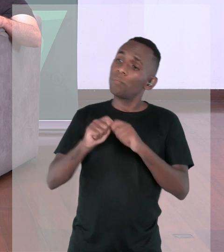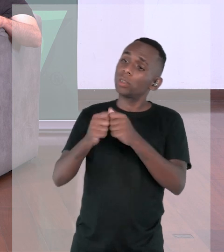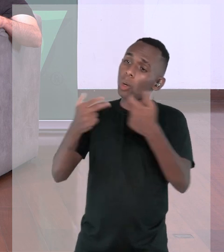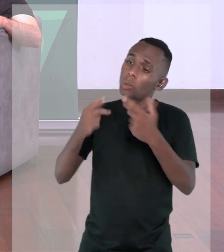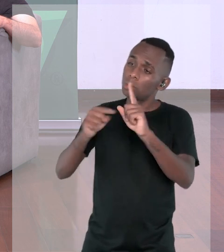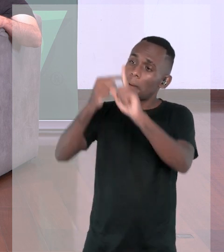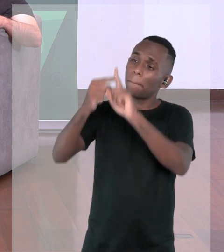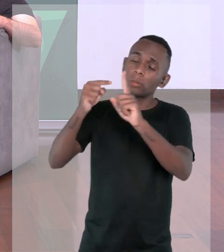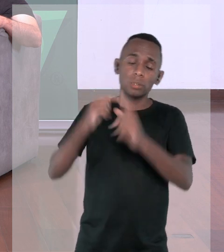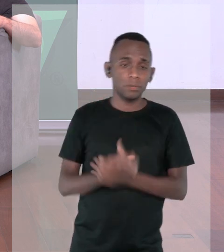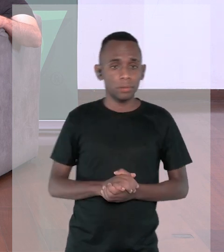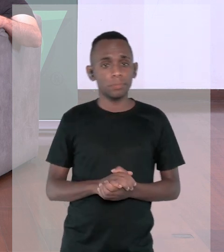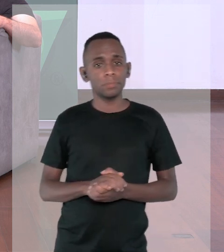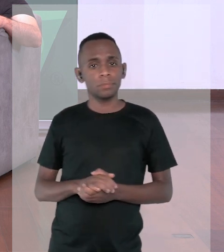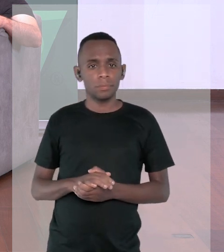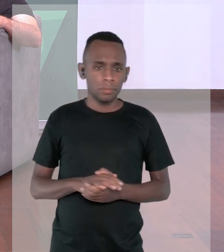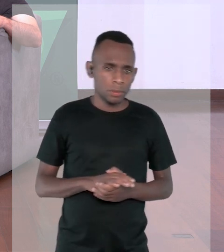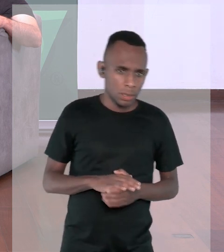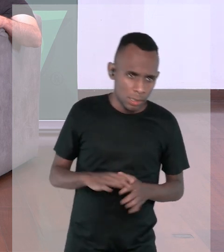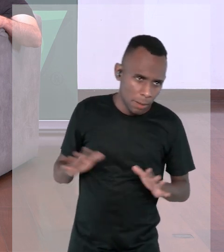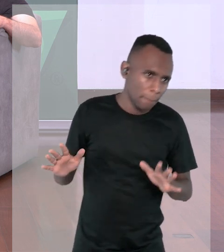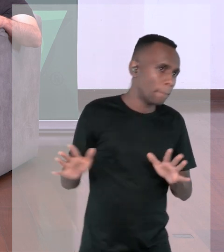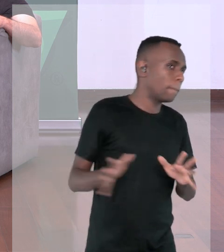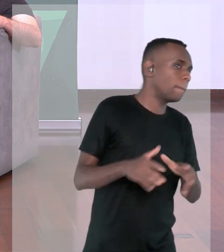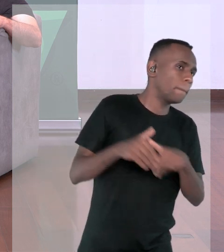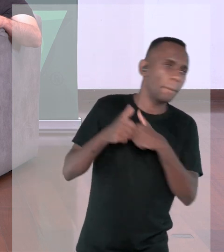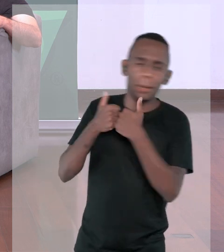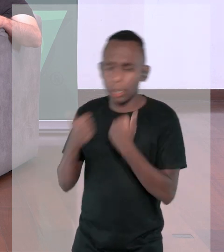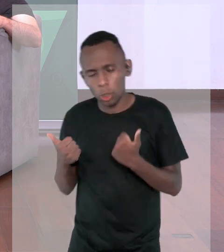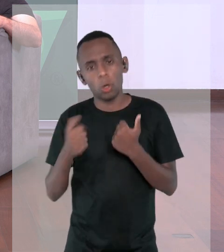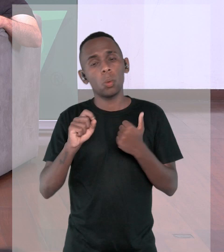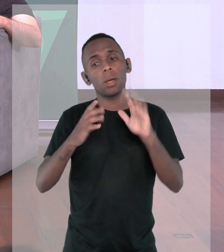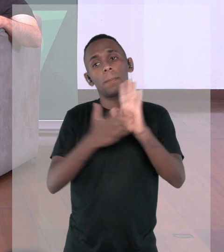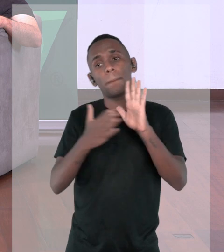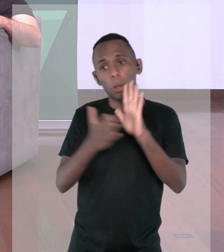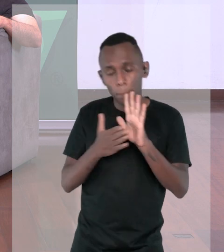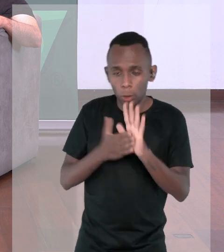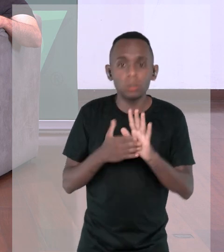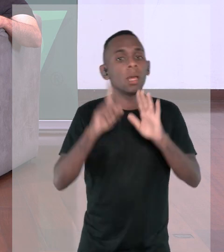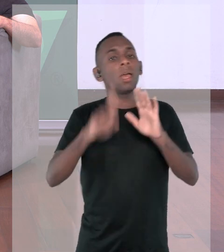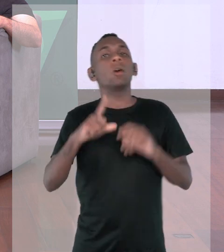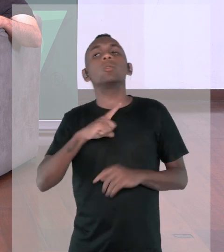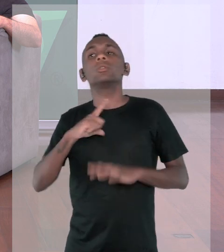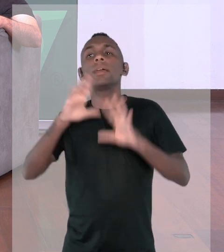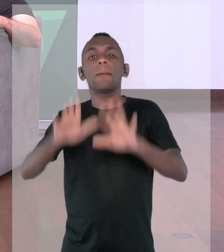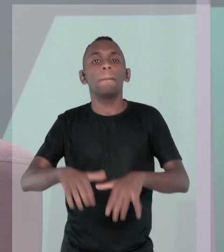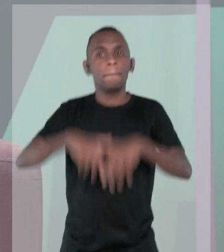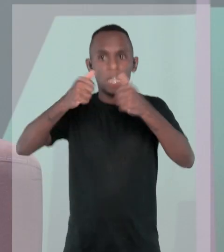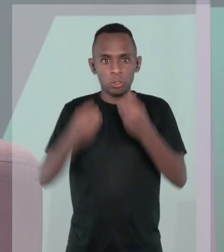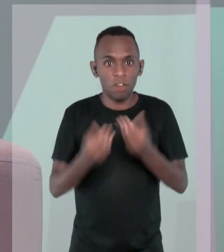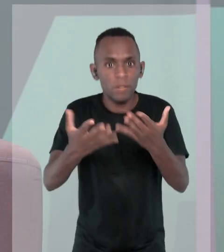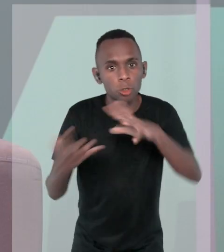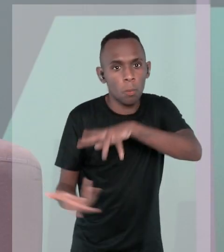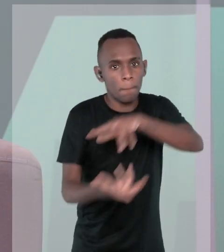útil. A melhor definição que a gente usa na árvore propósito é o que eu tenho de melhor a oferecer